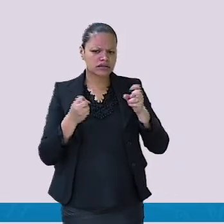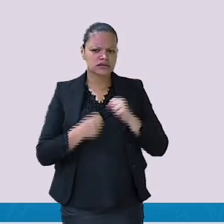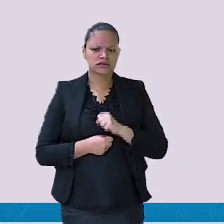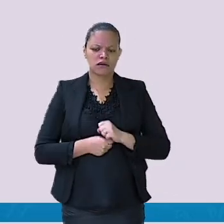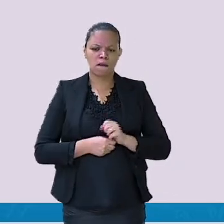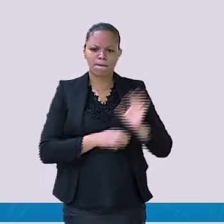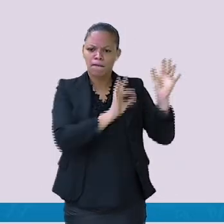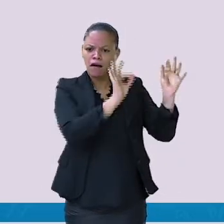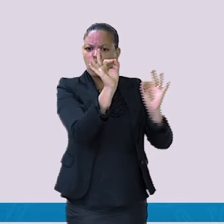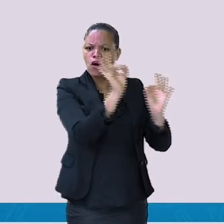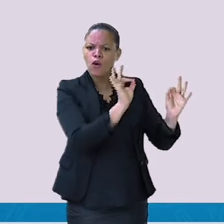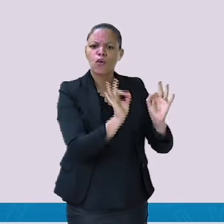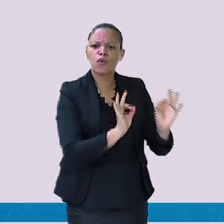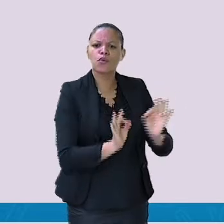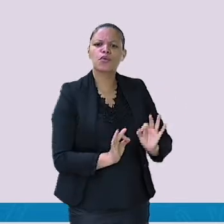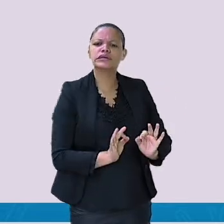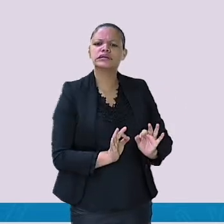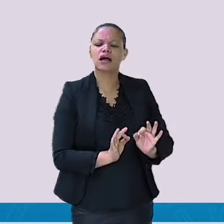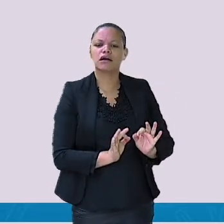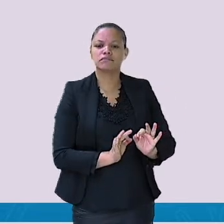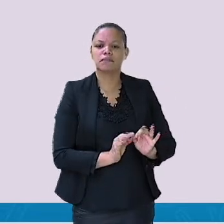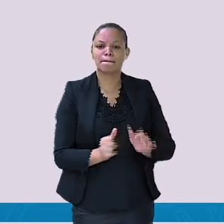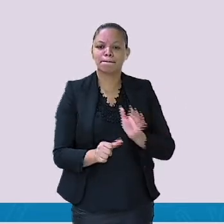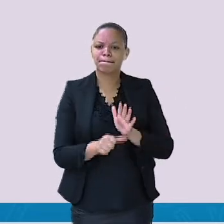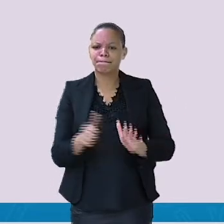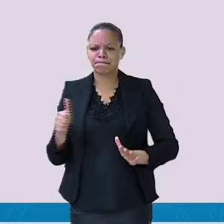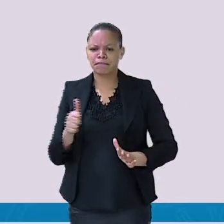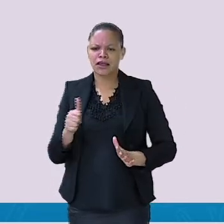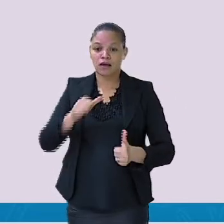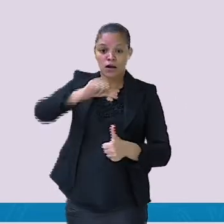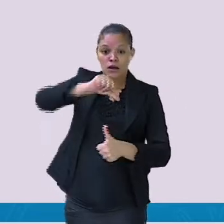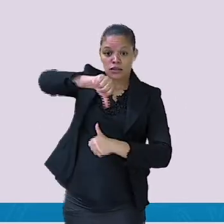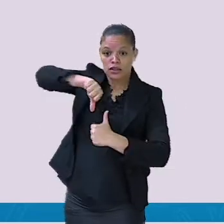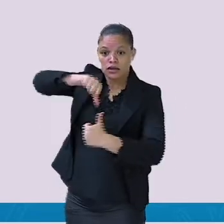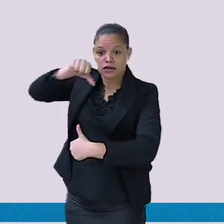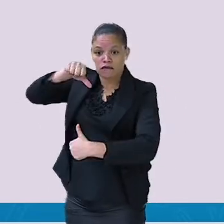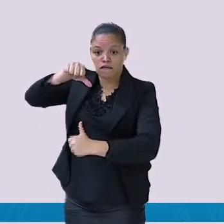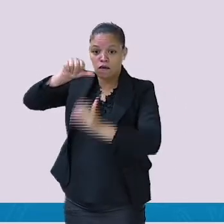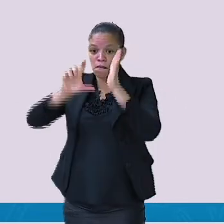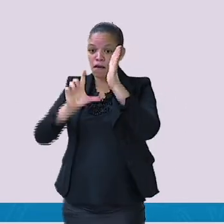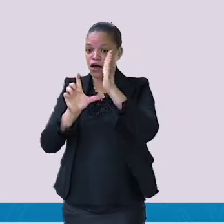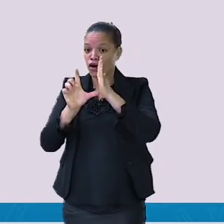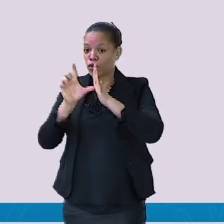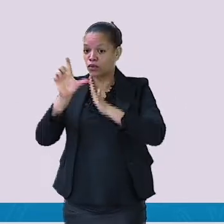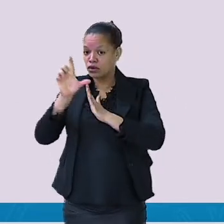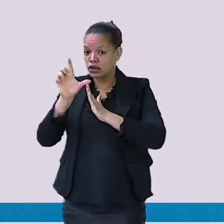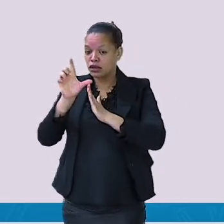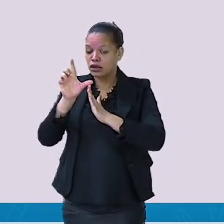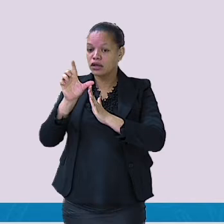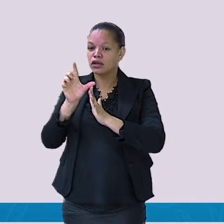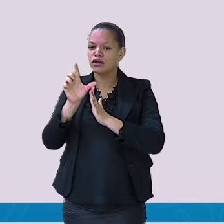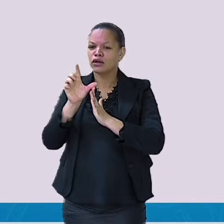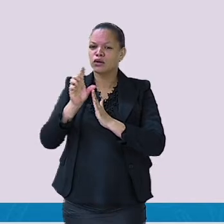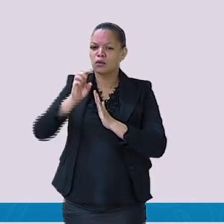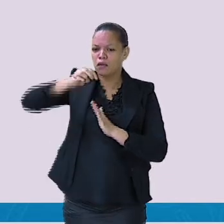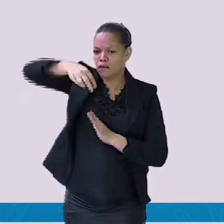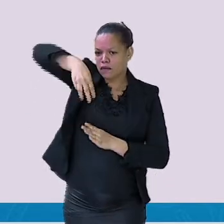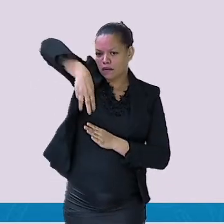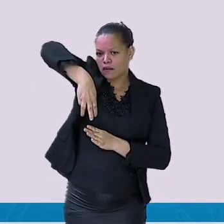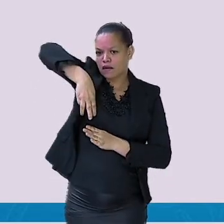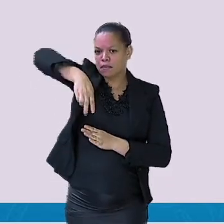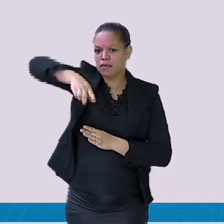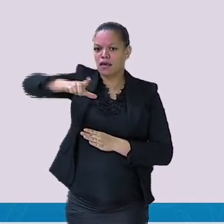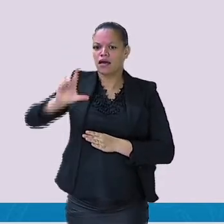cálculo. Primeira coisa, vamos transformar o litro para mililitro. Eu tinha 2 litros, eu quero transformar para mililitro.